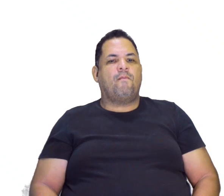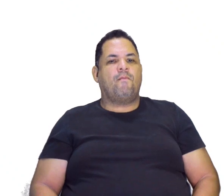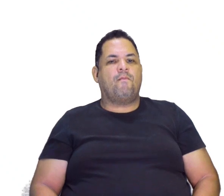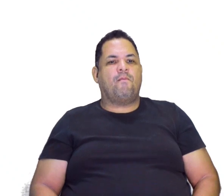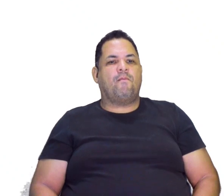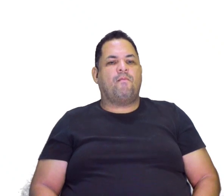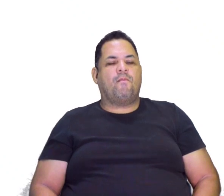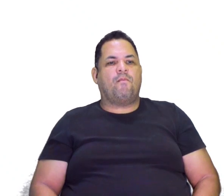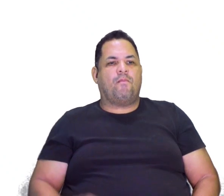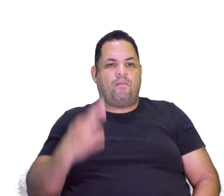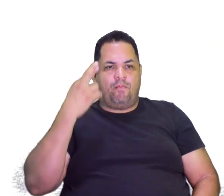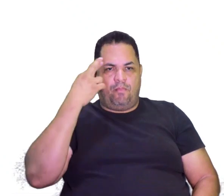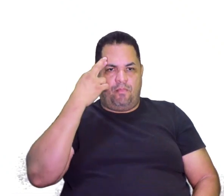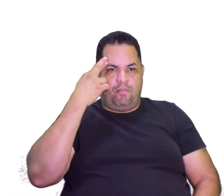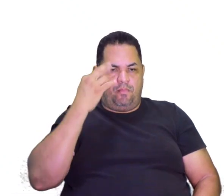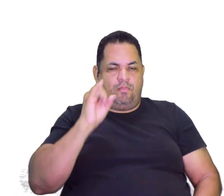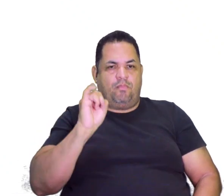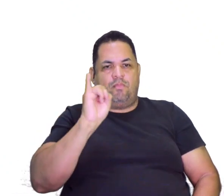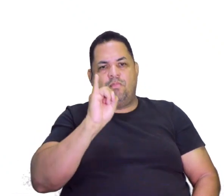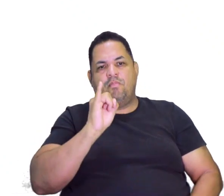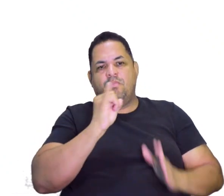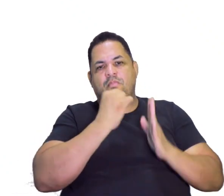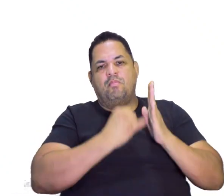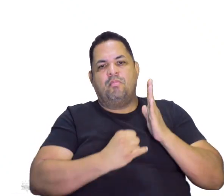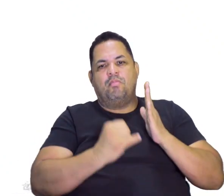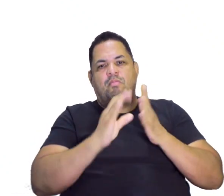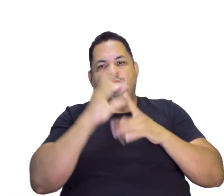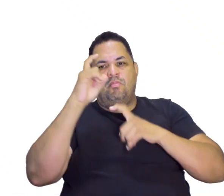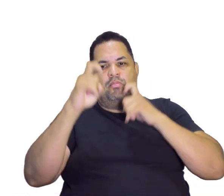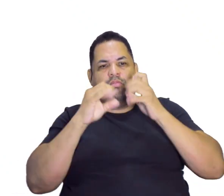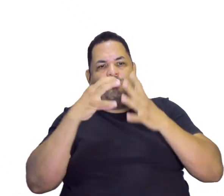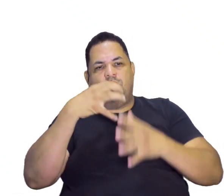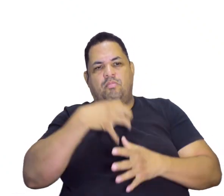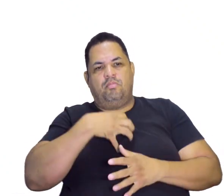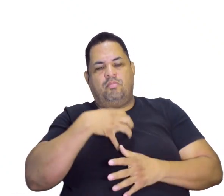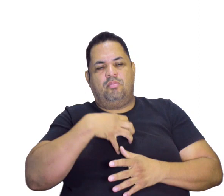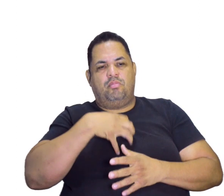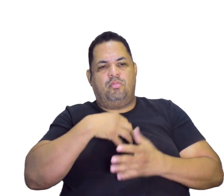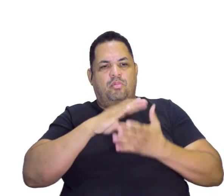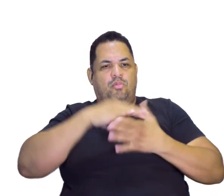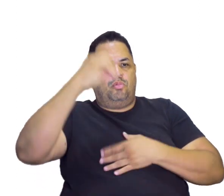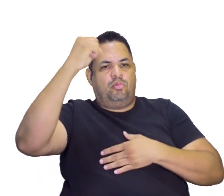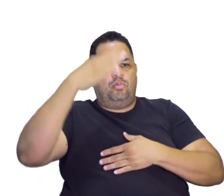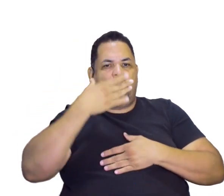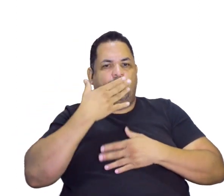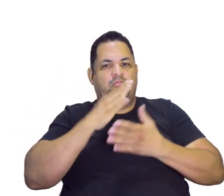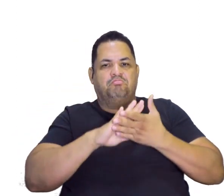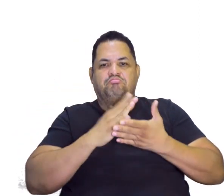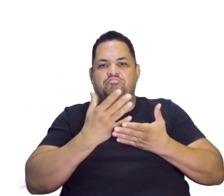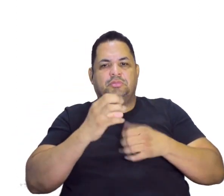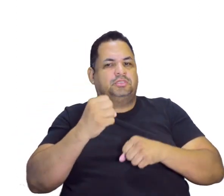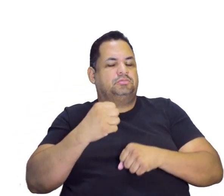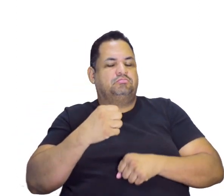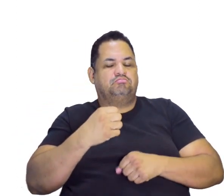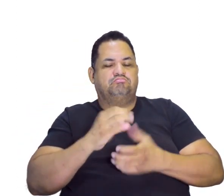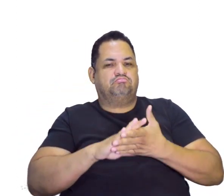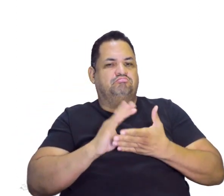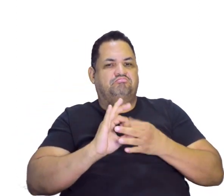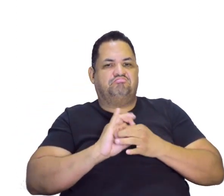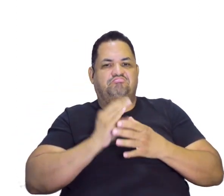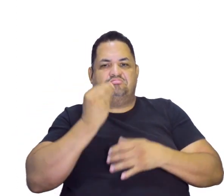essas reflexões aqui. O impressionismo se preocupava apenas com a sensação da luz e da cor, sem se importar com os